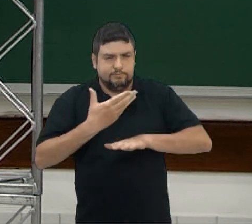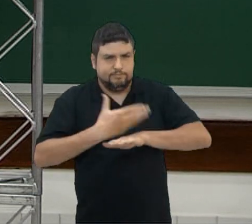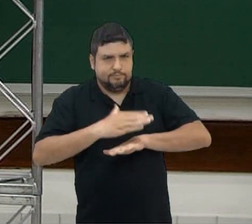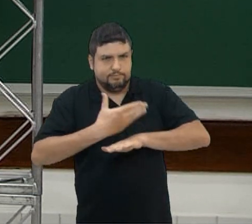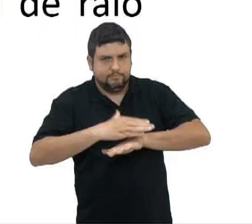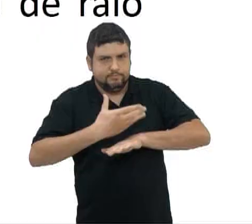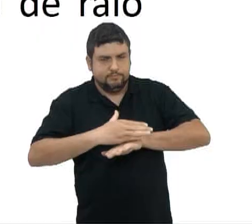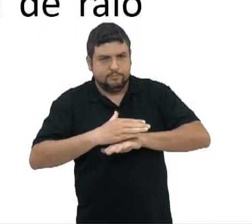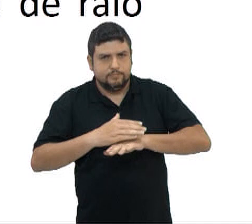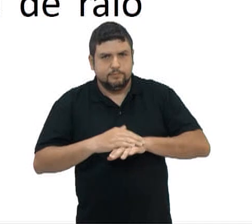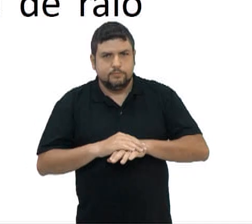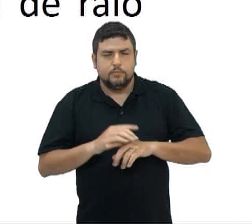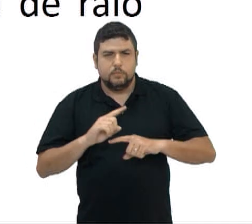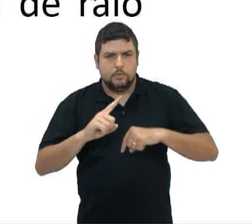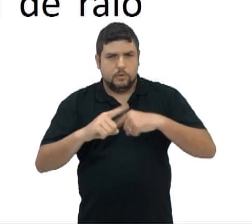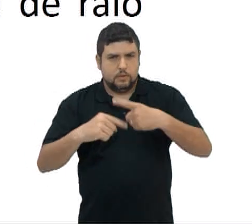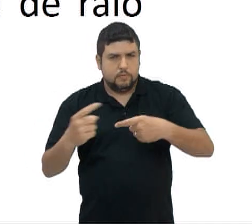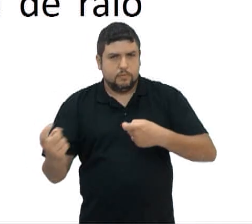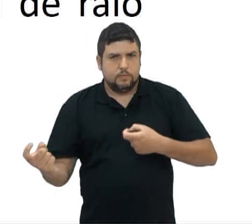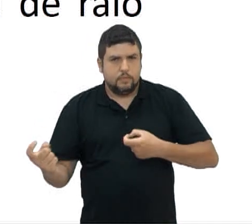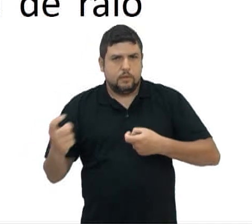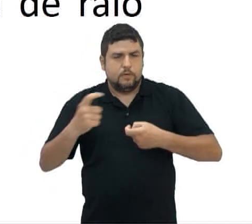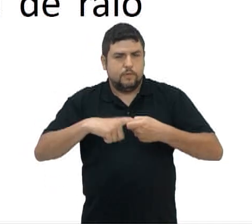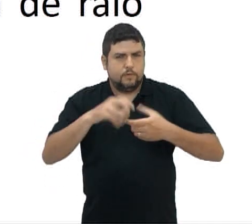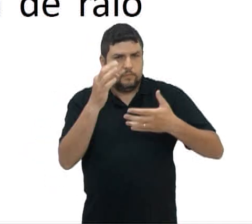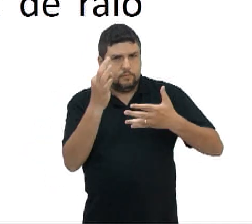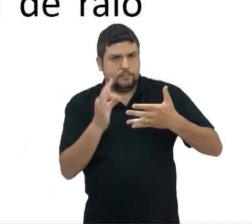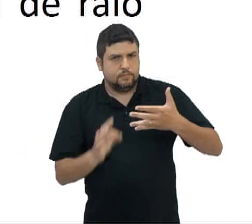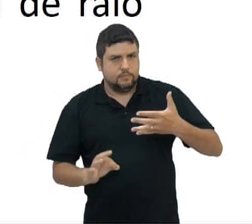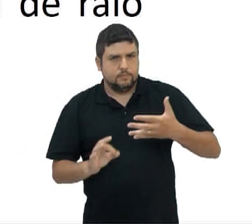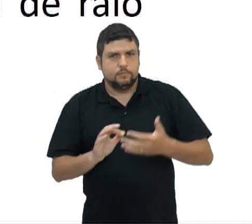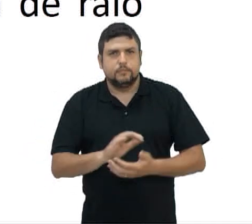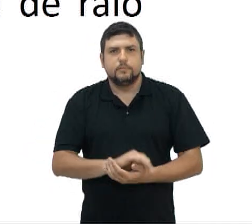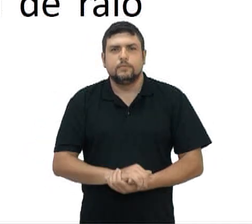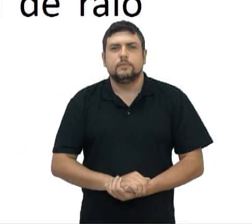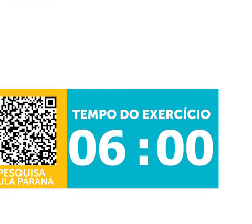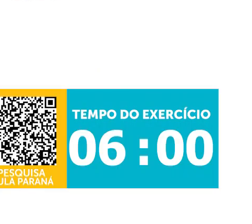resolver? Daqui a pouco a gente volta com a resposta.